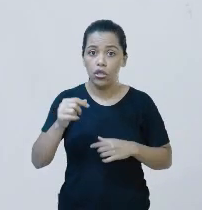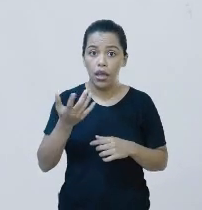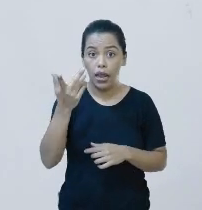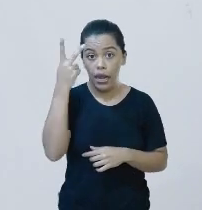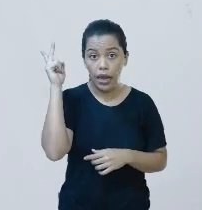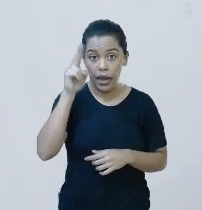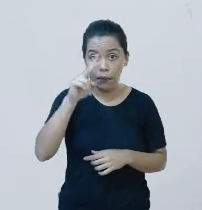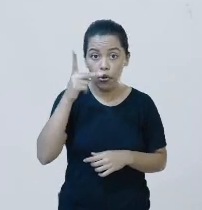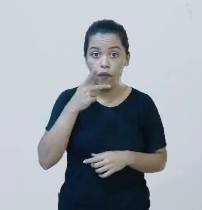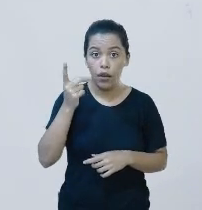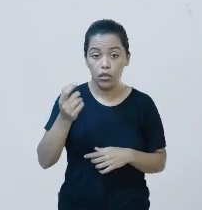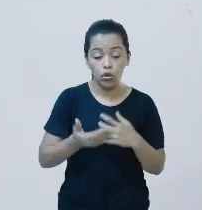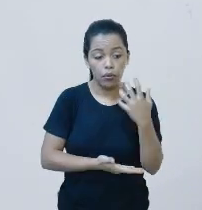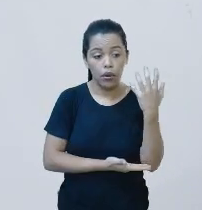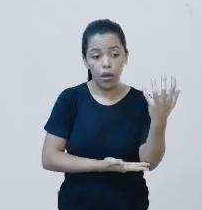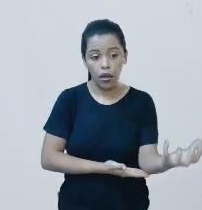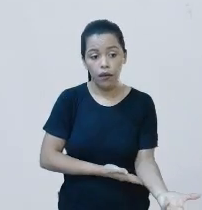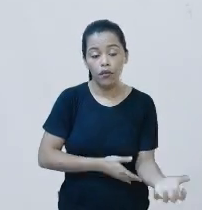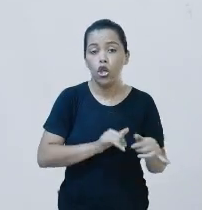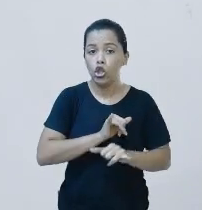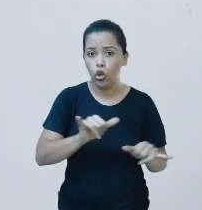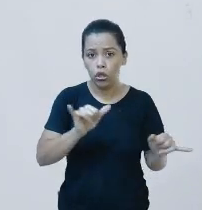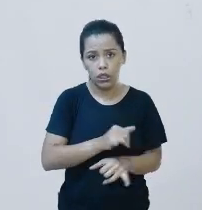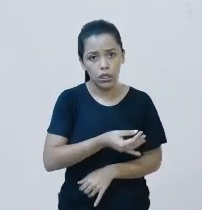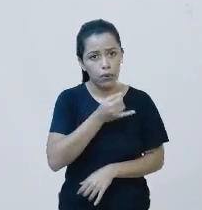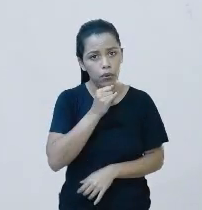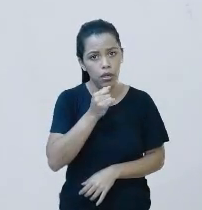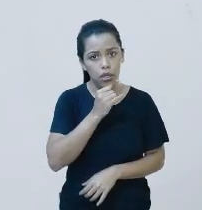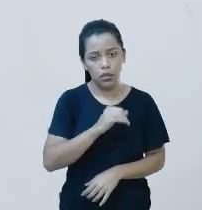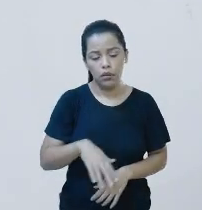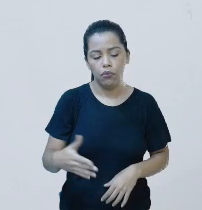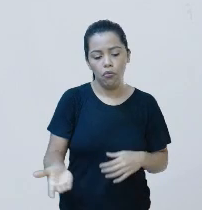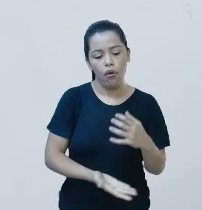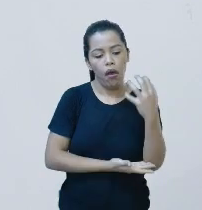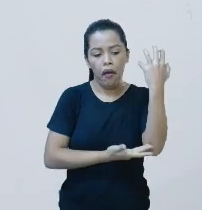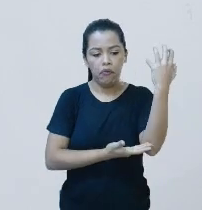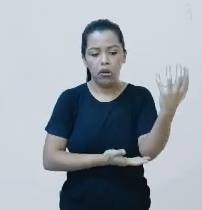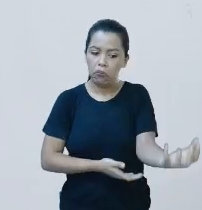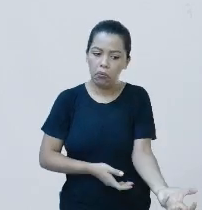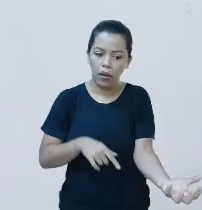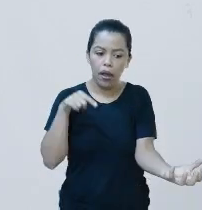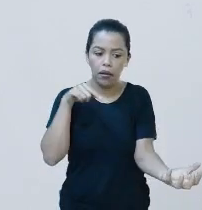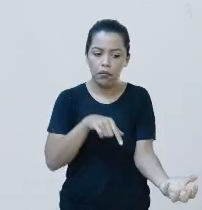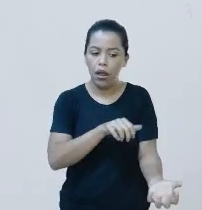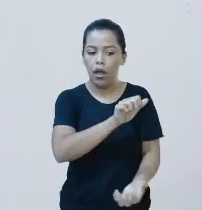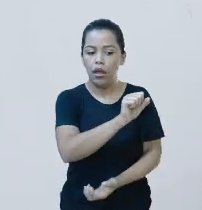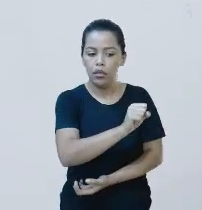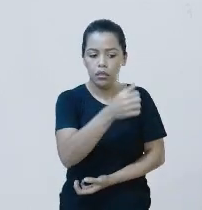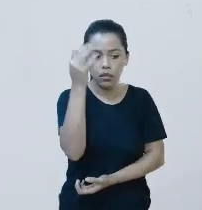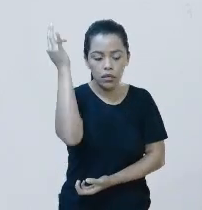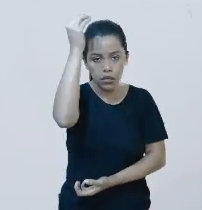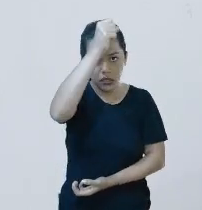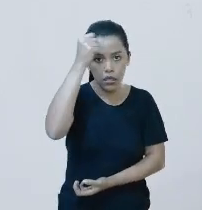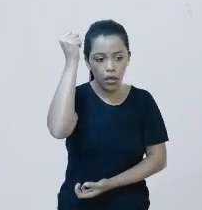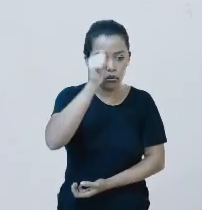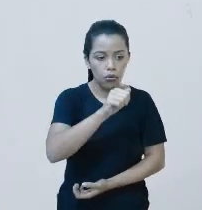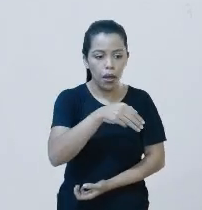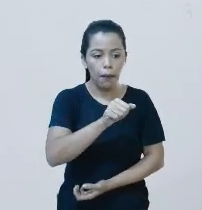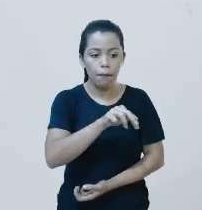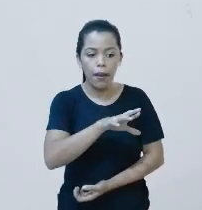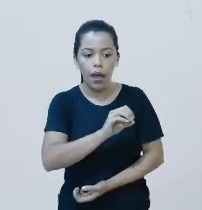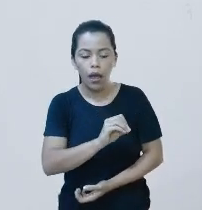exemplo, a árvore caiu na rua lá em Santo Amaro. Pronto, essa foi a notícia.